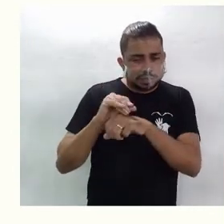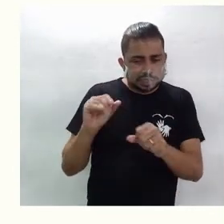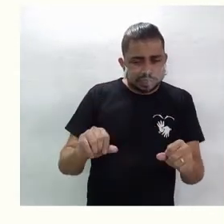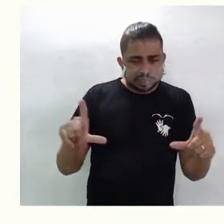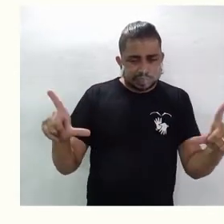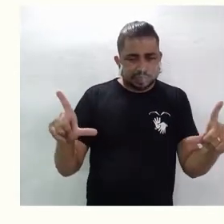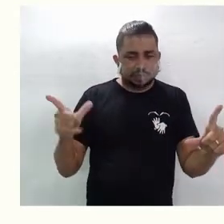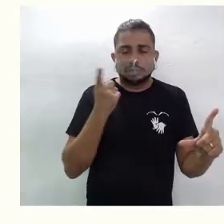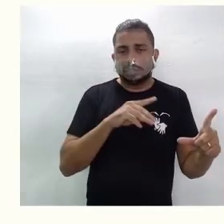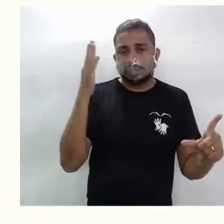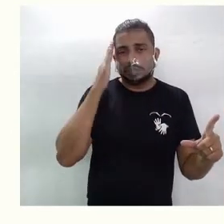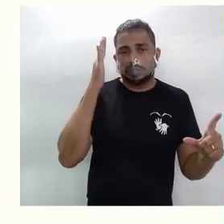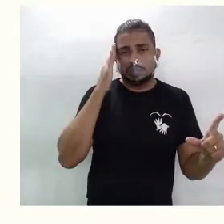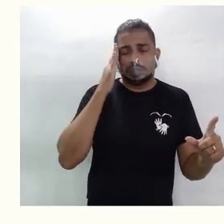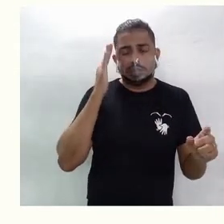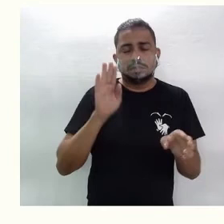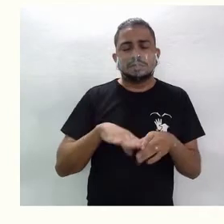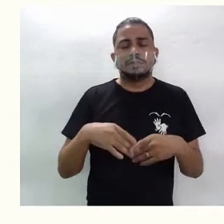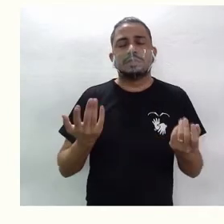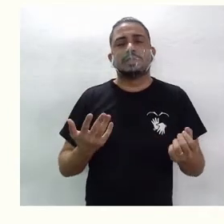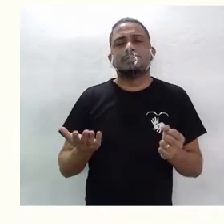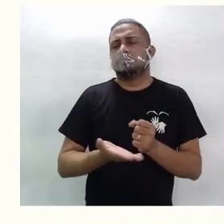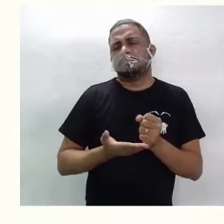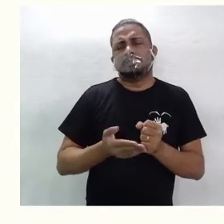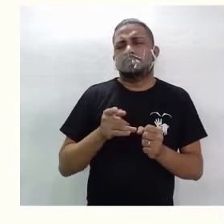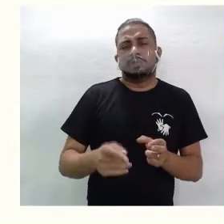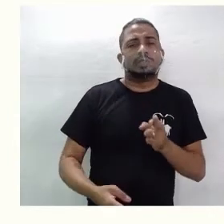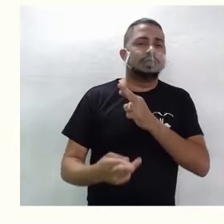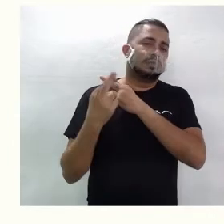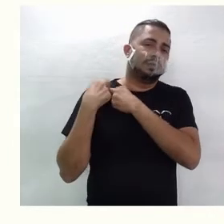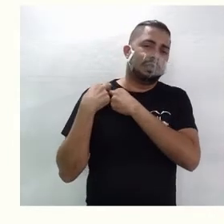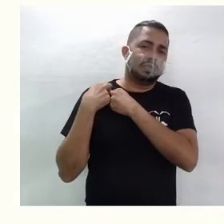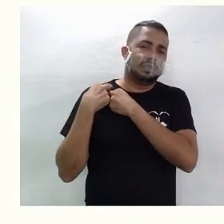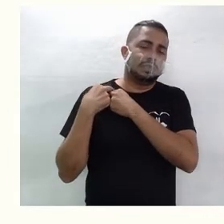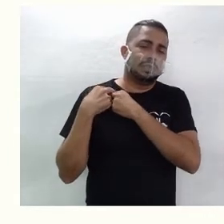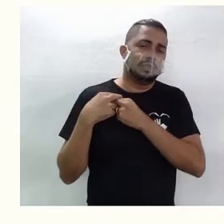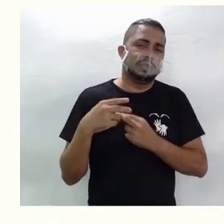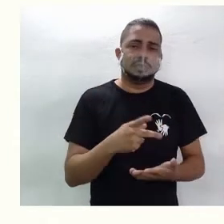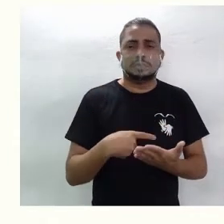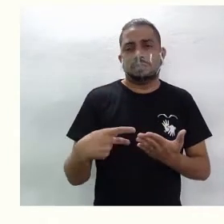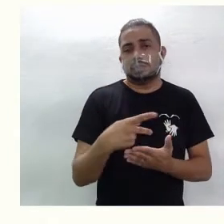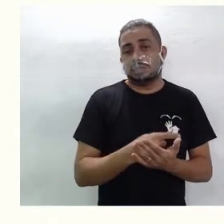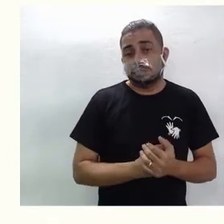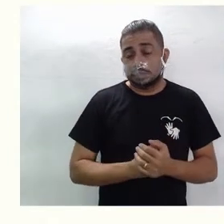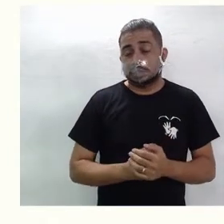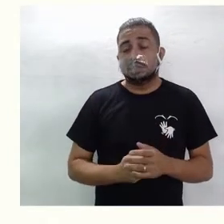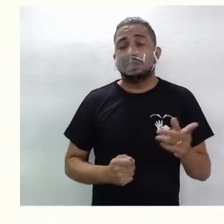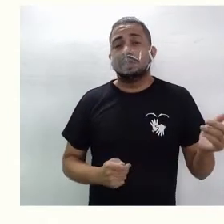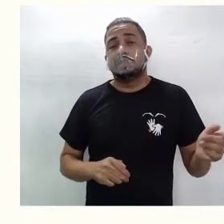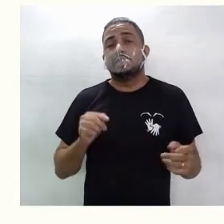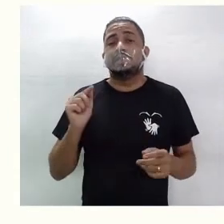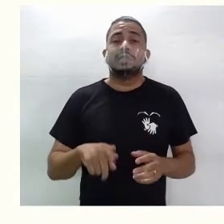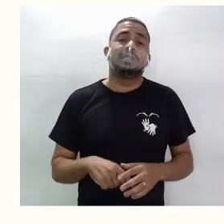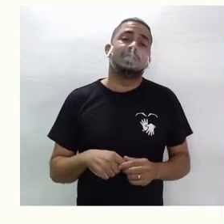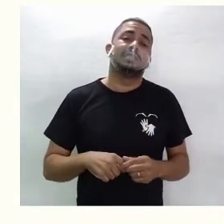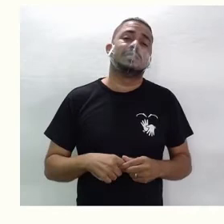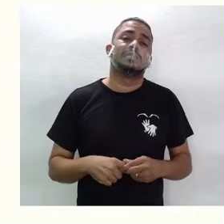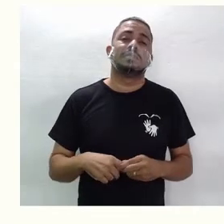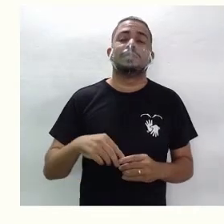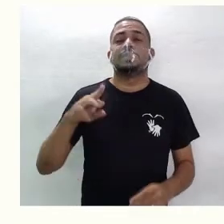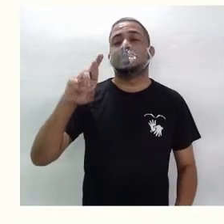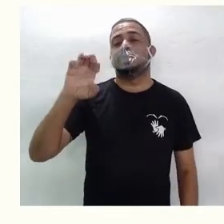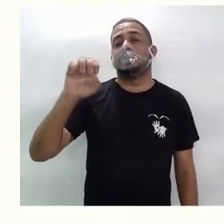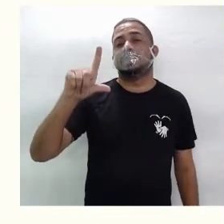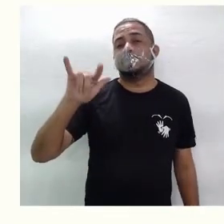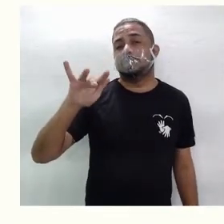conseguem entender. Mas o que basicamente representa esse mapa que vocês estão vendo? Esse é um mapa sobre o relevo, tá? É